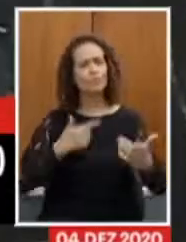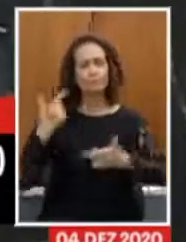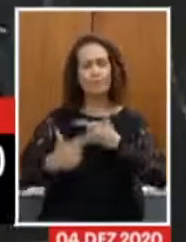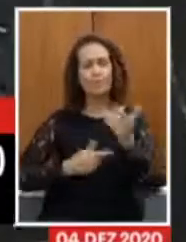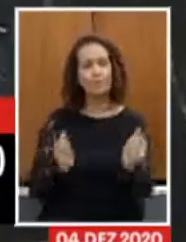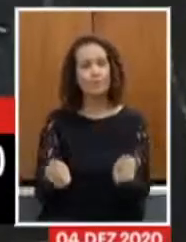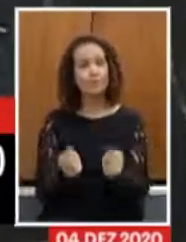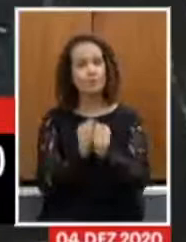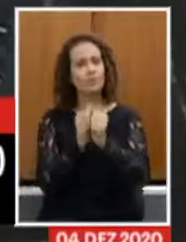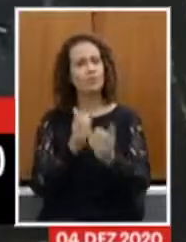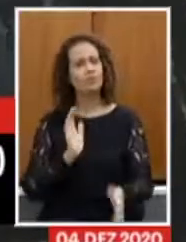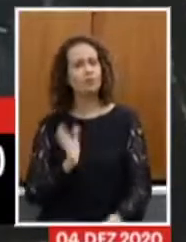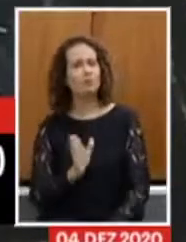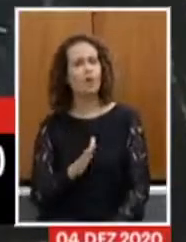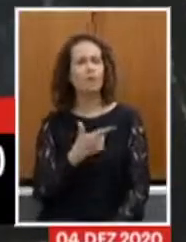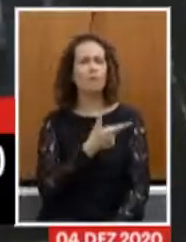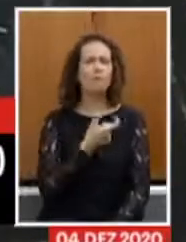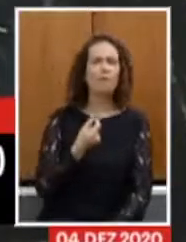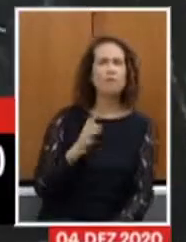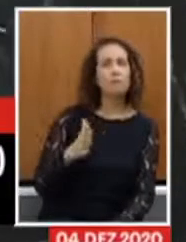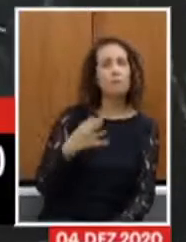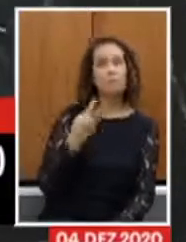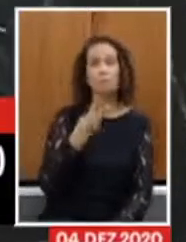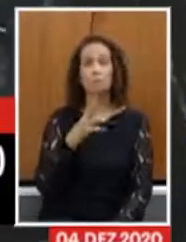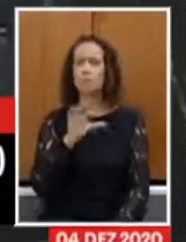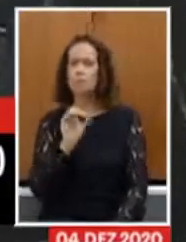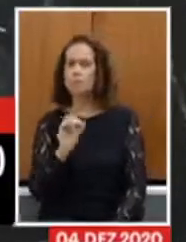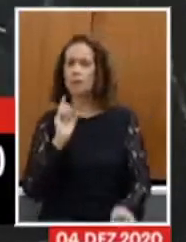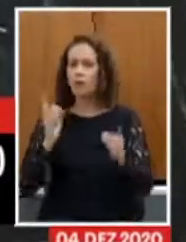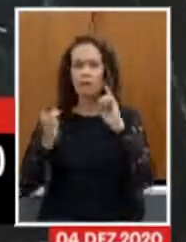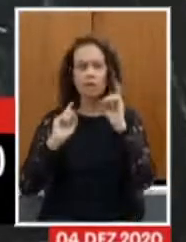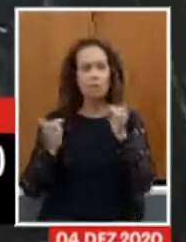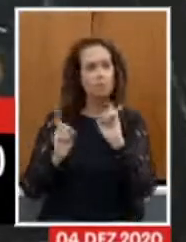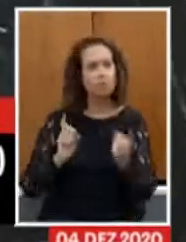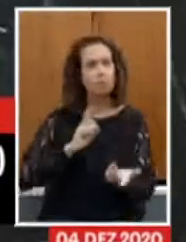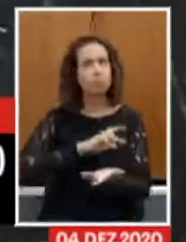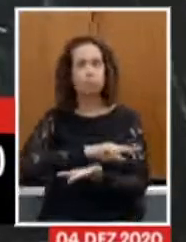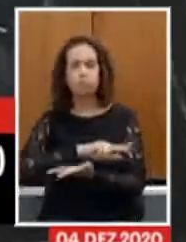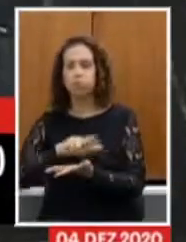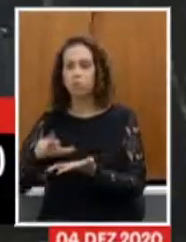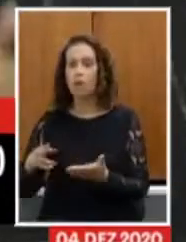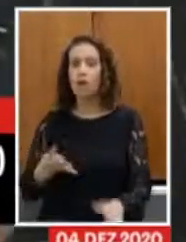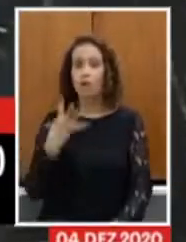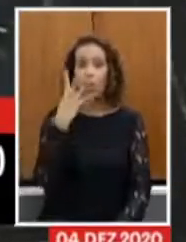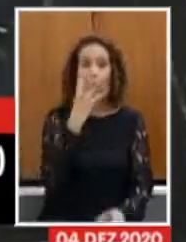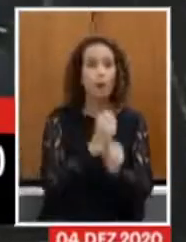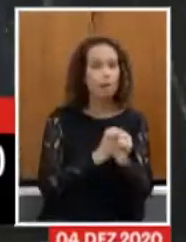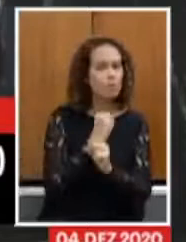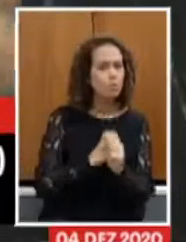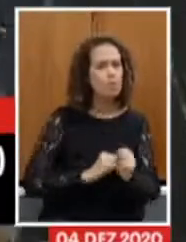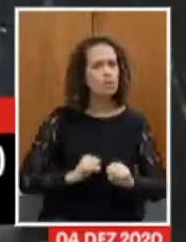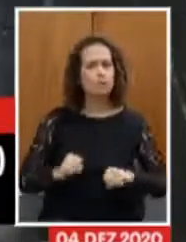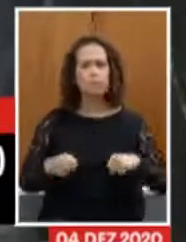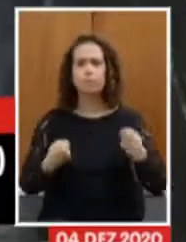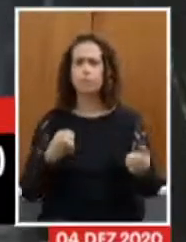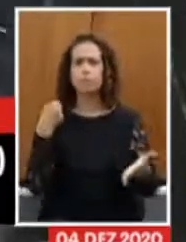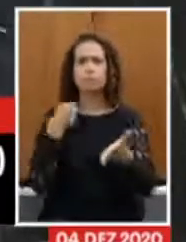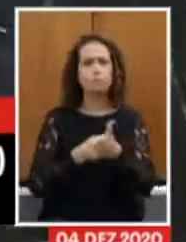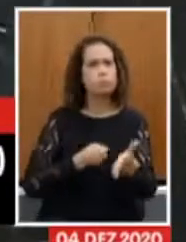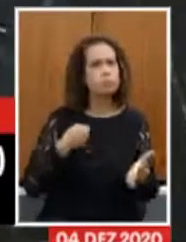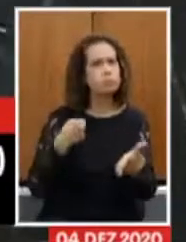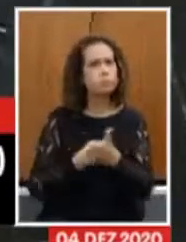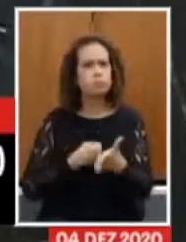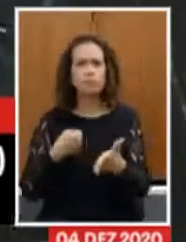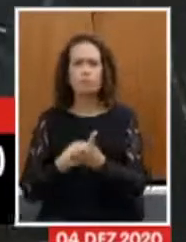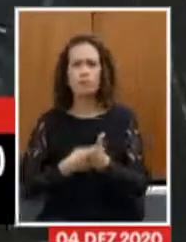No mínimo tivemos umas 20 ou 30 reuniões, no mínimo. Foram muitas, com 4 anos batalhando, lutando por esse